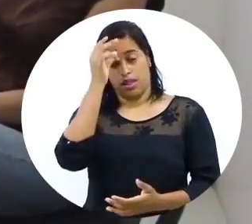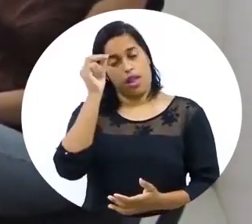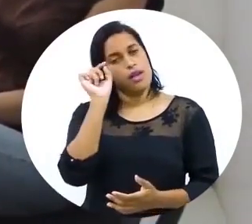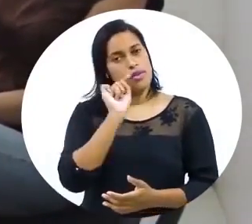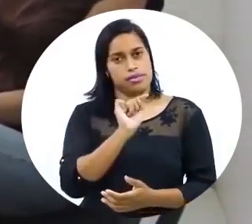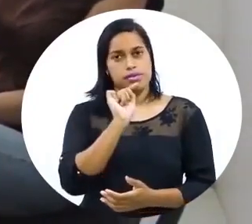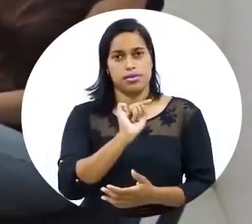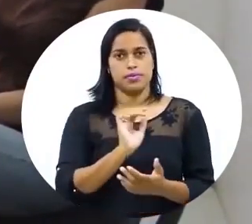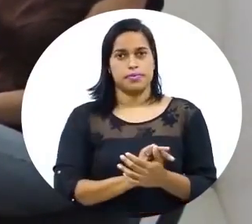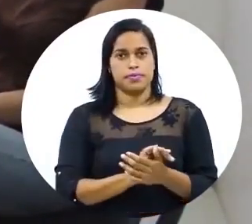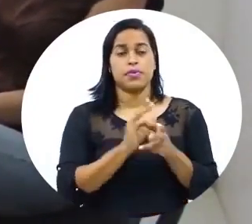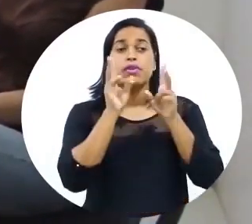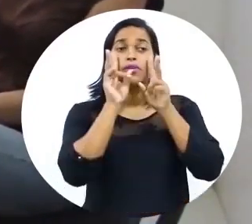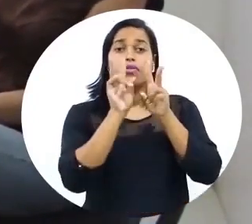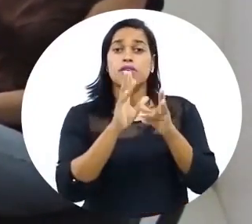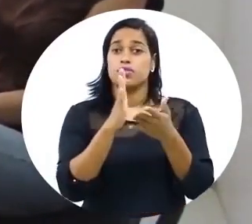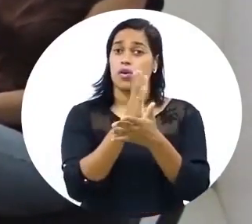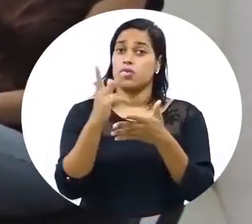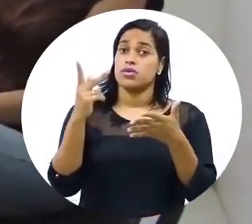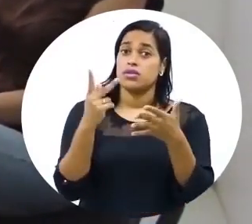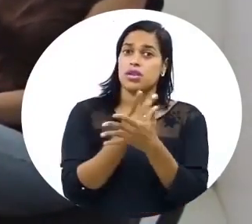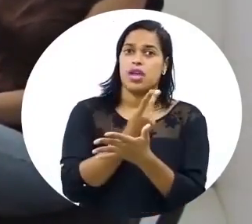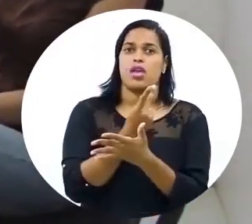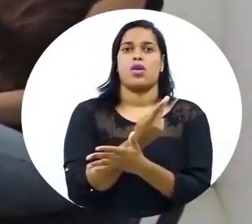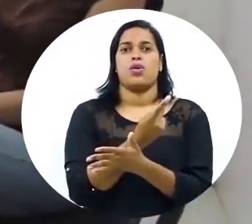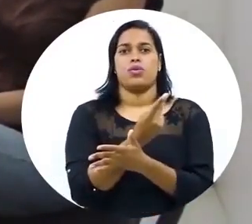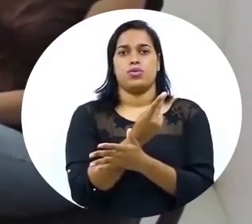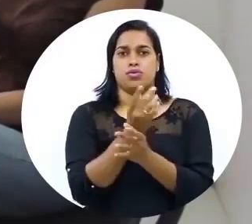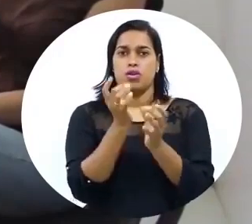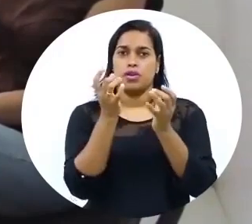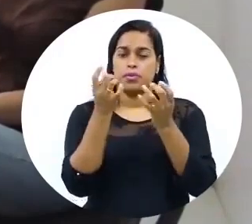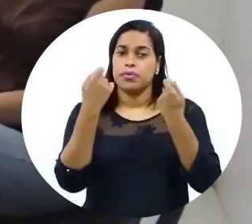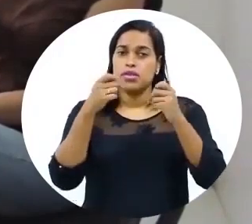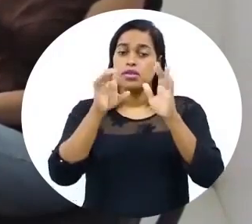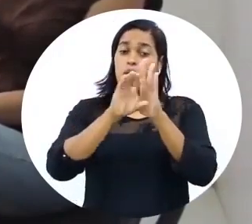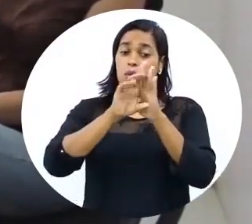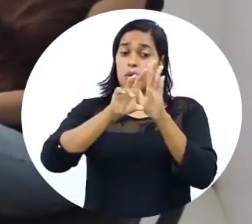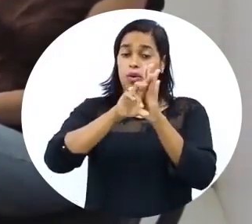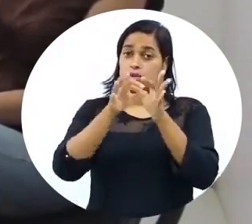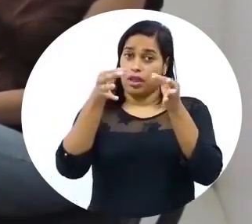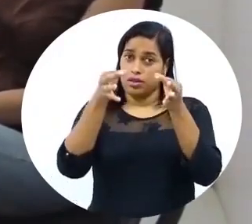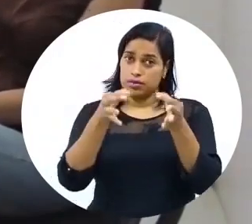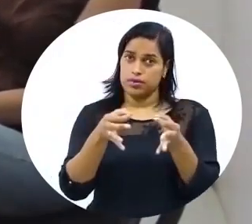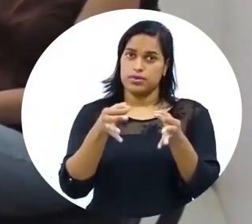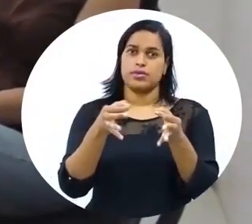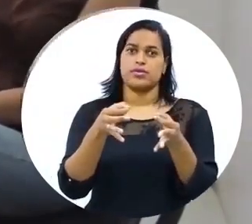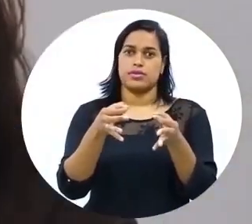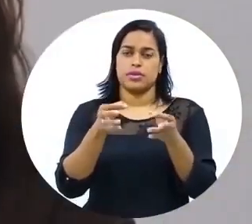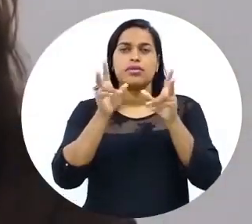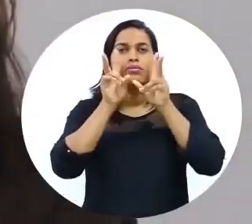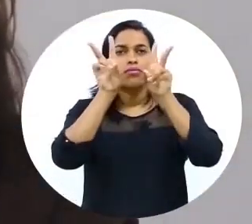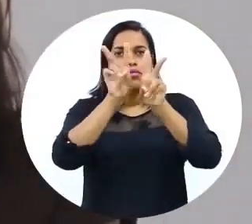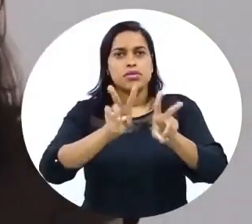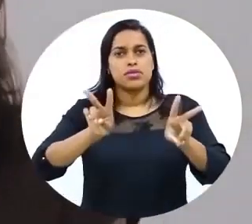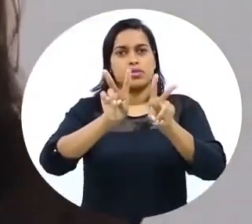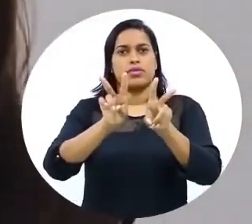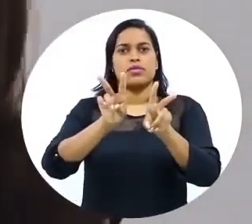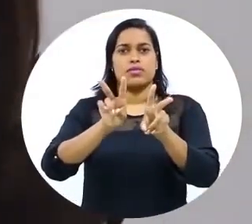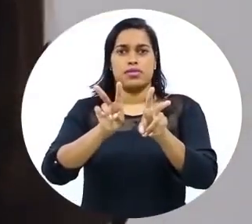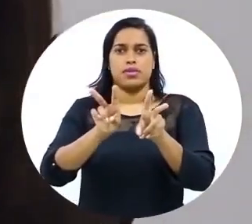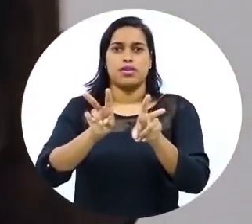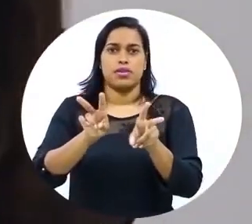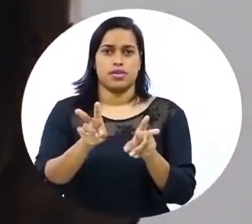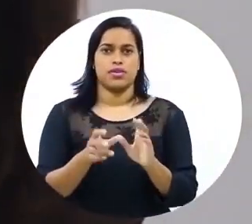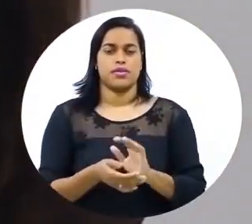essa. É. Piores erros de um currículo. O que é que você faz de você deixar um currículo assim de lado? Nesse eu não vou perder meu tempo para olhar. As mentiras a gente